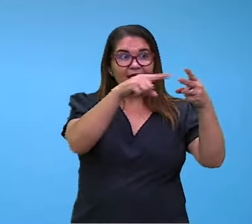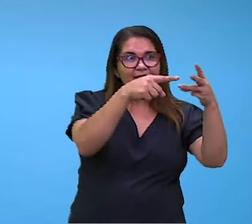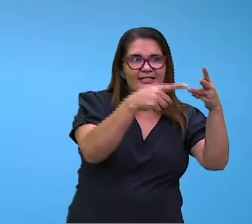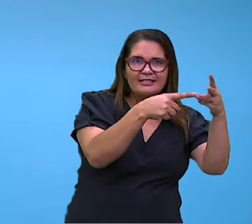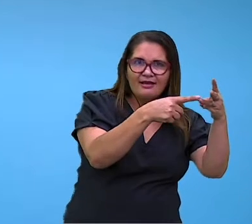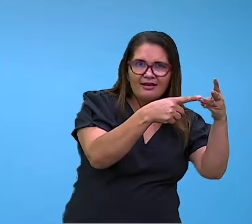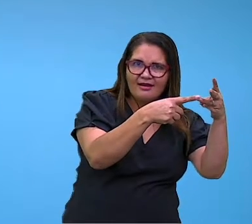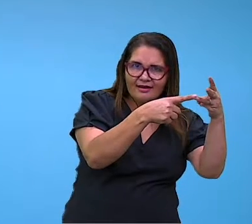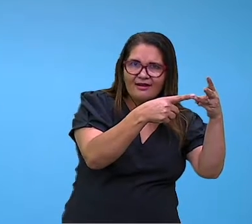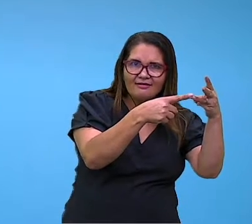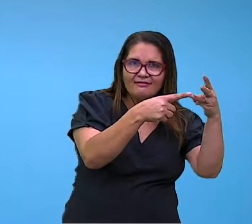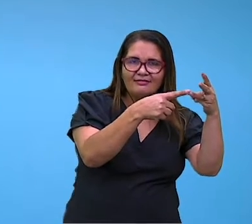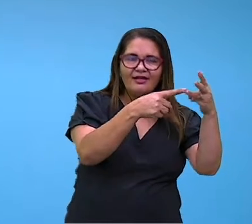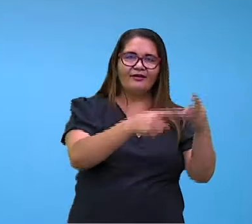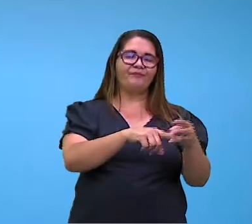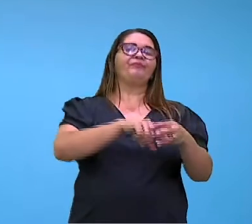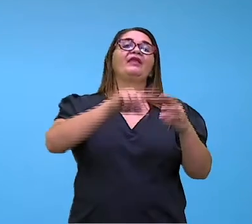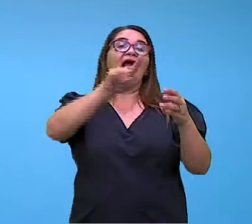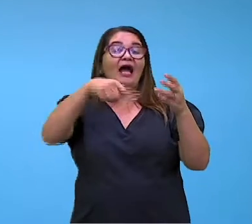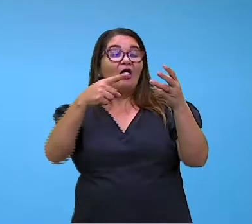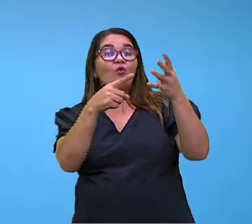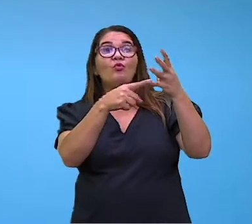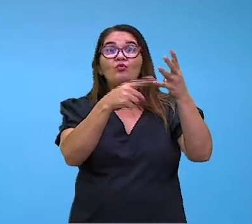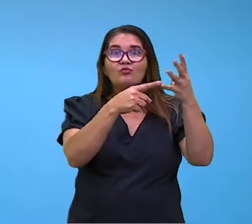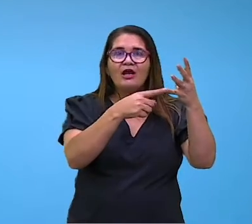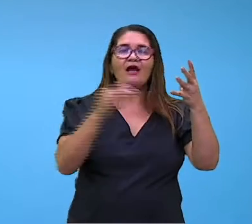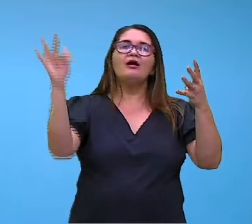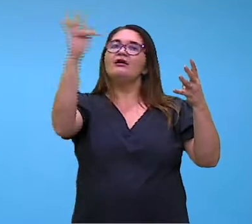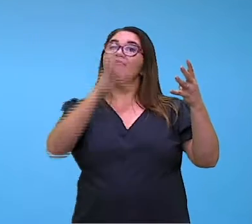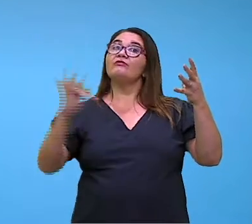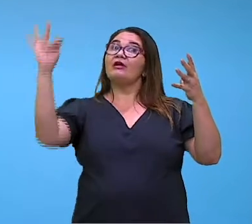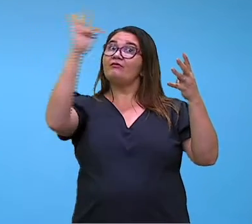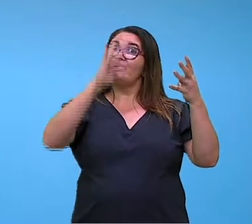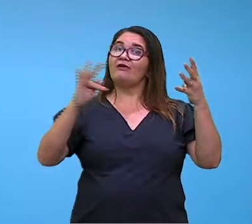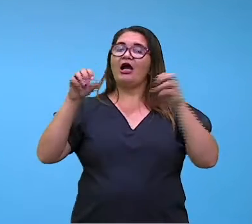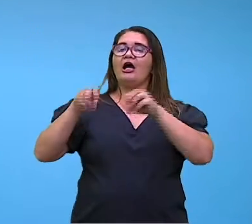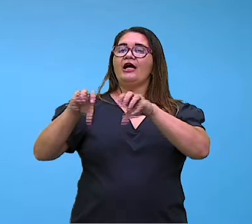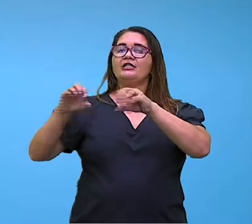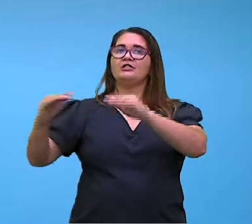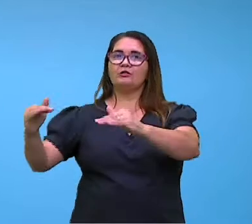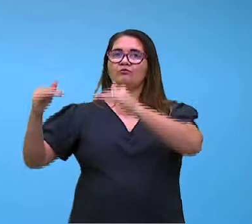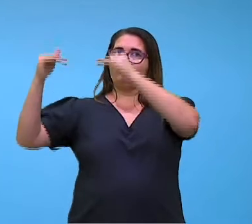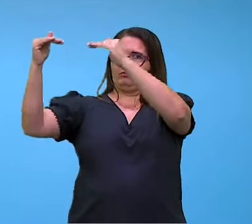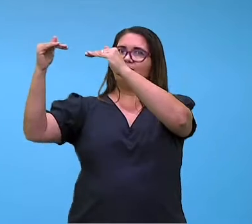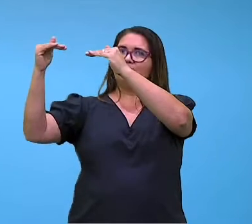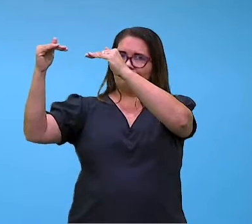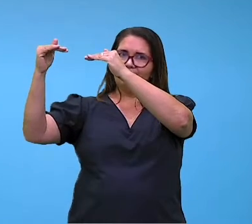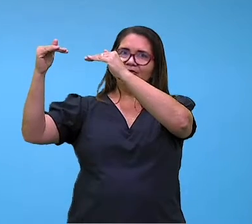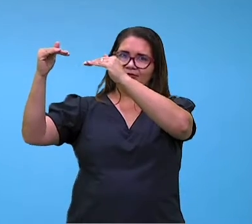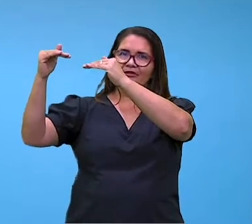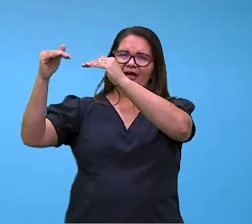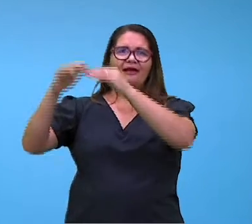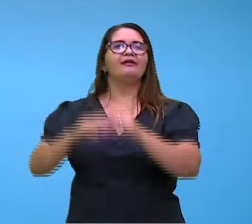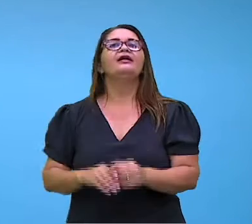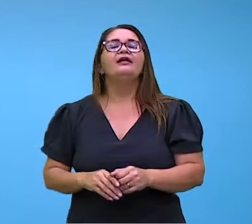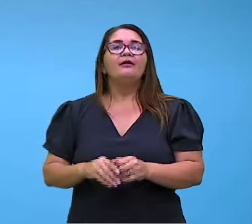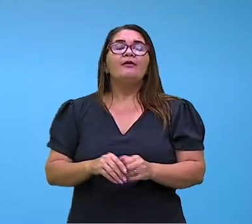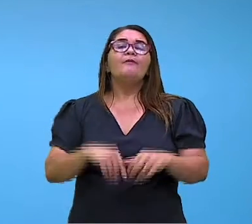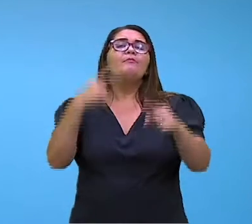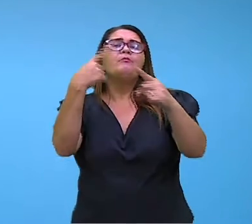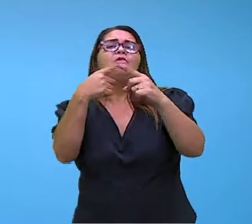College, não é colégio, é faculdade, ensino superior, porque escola